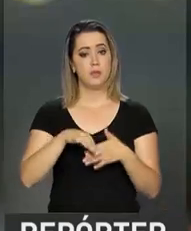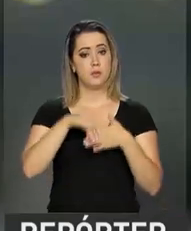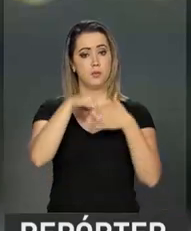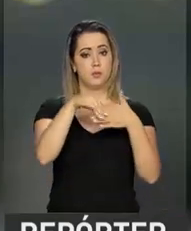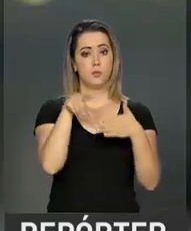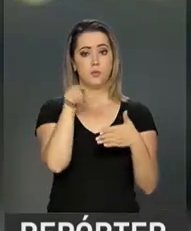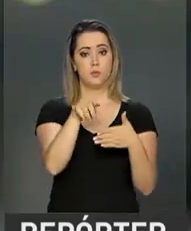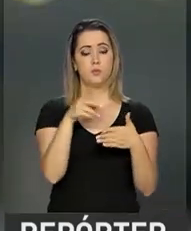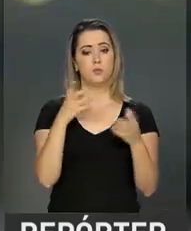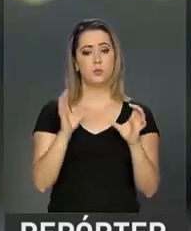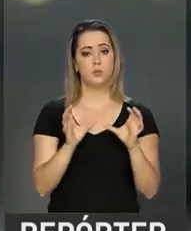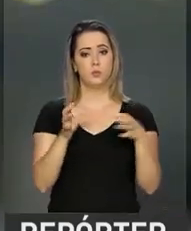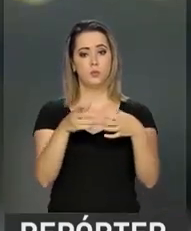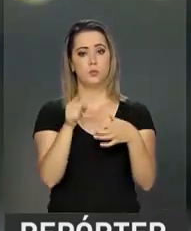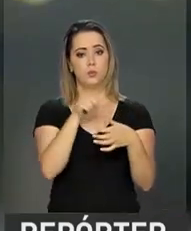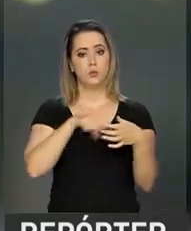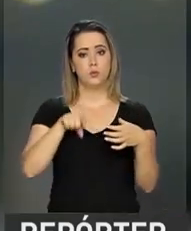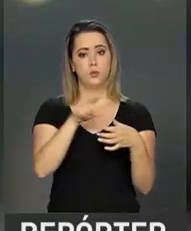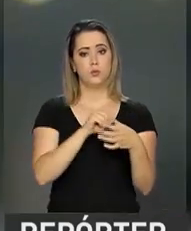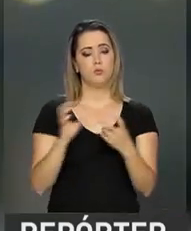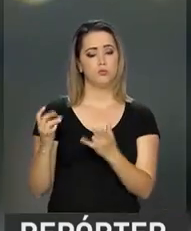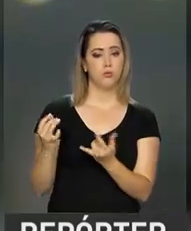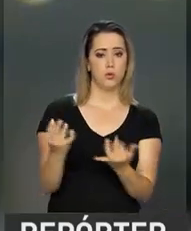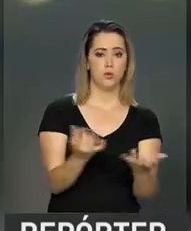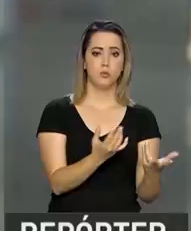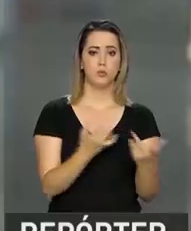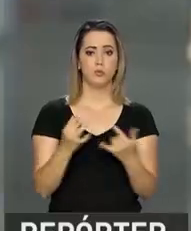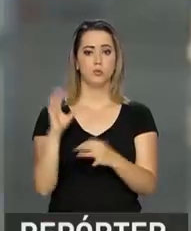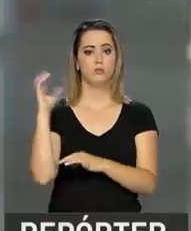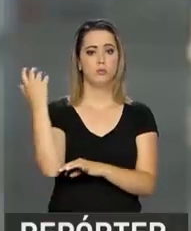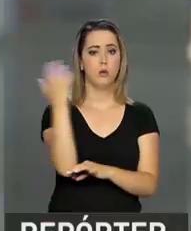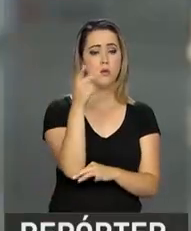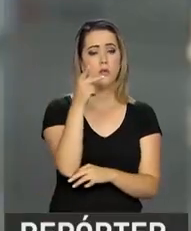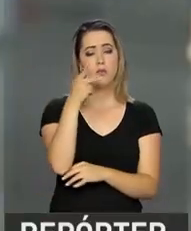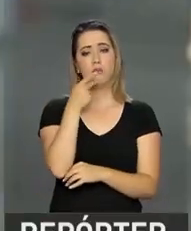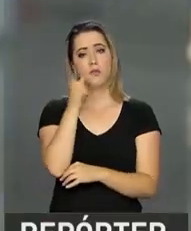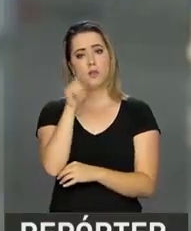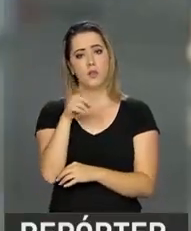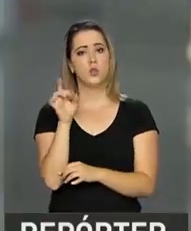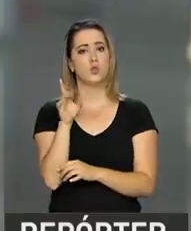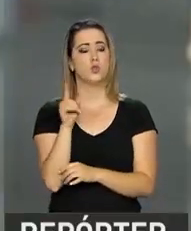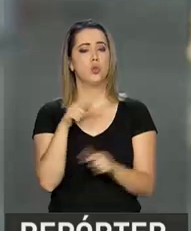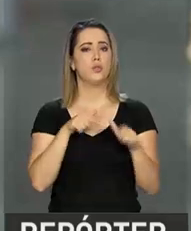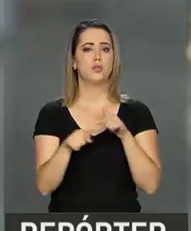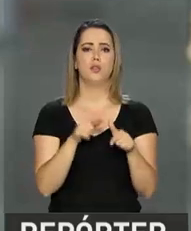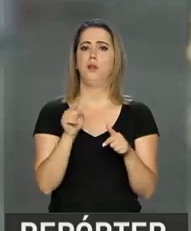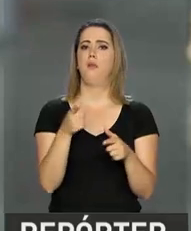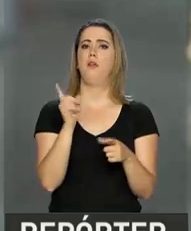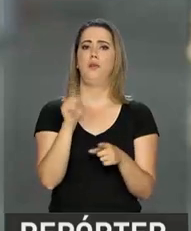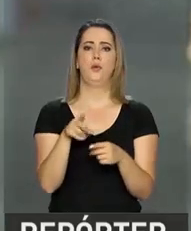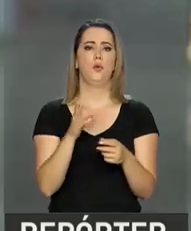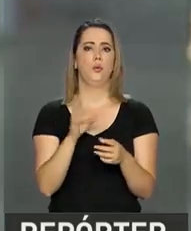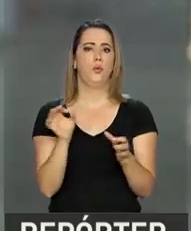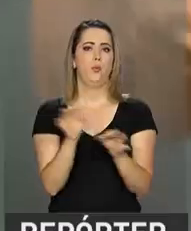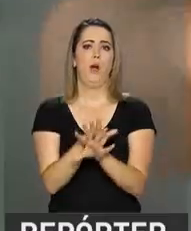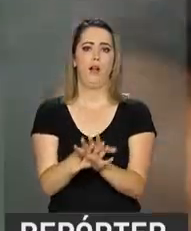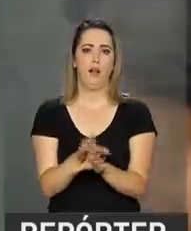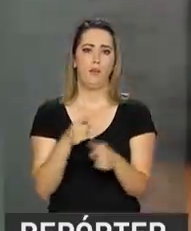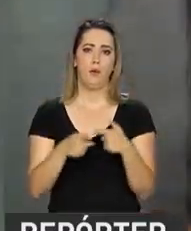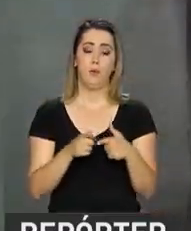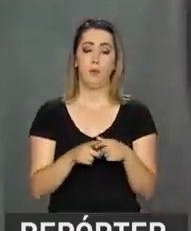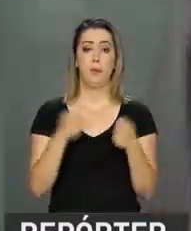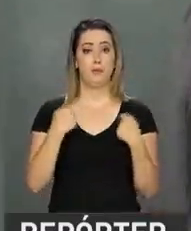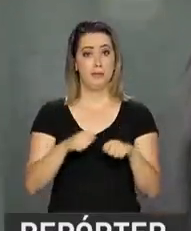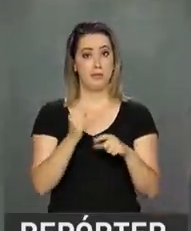do centro de prevenção e combate aos incêndios florestais lembra que só o trabalho deles não é suficiente a